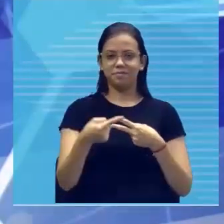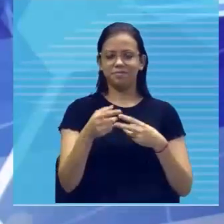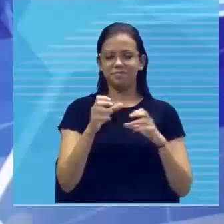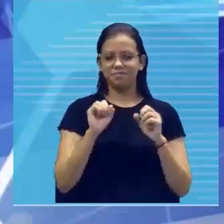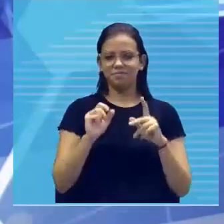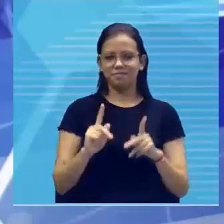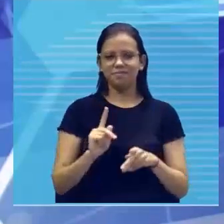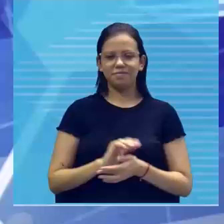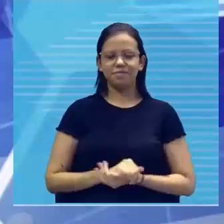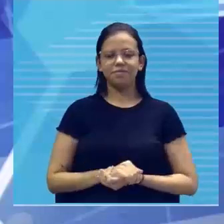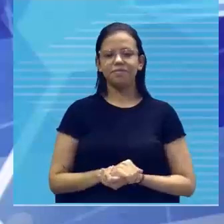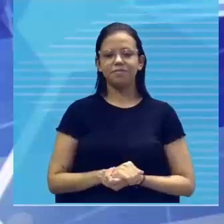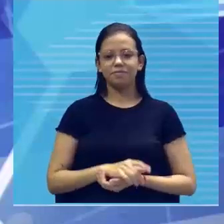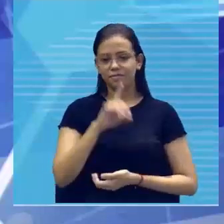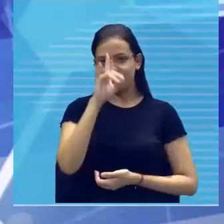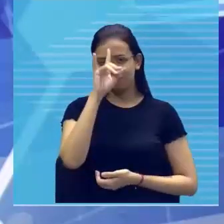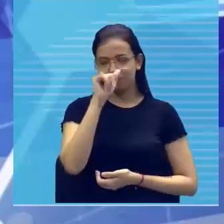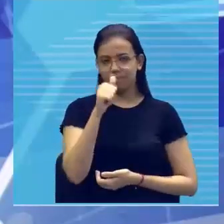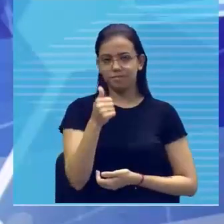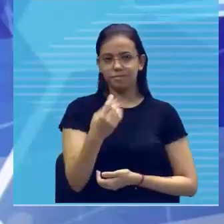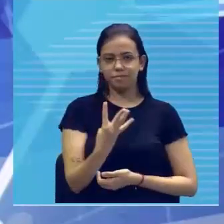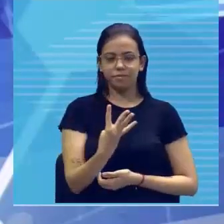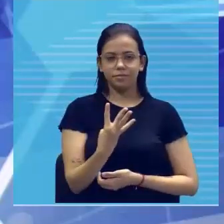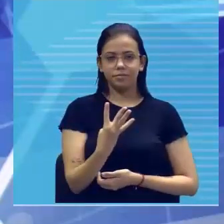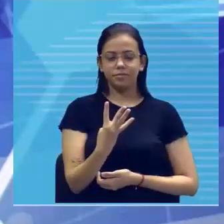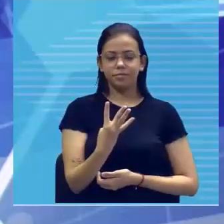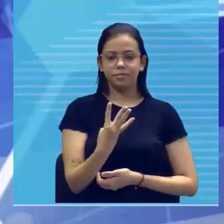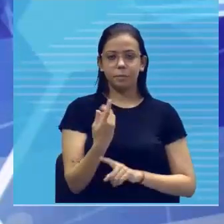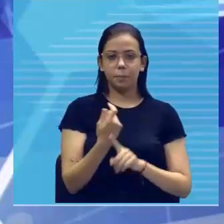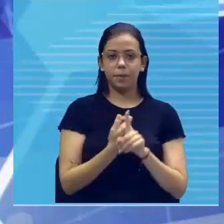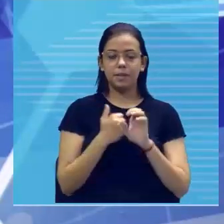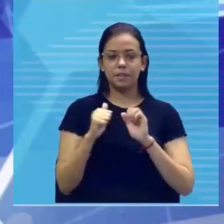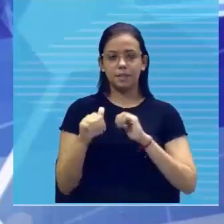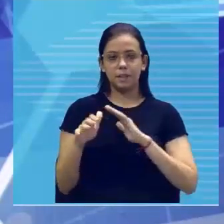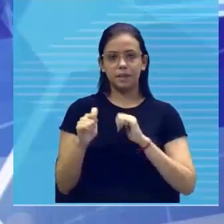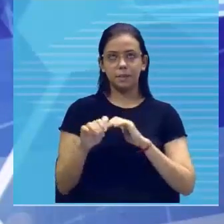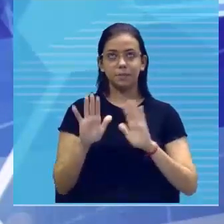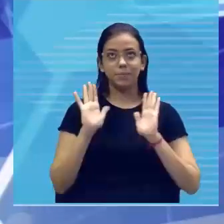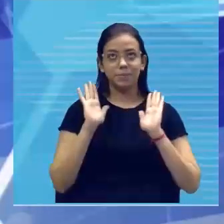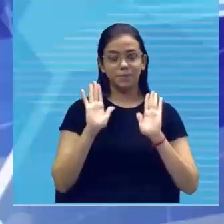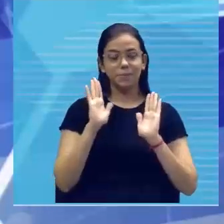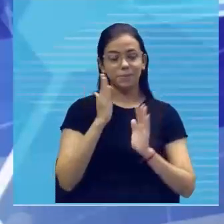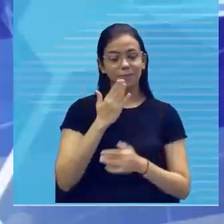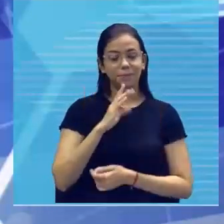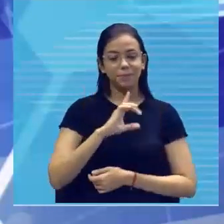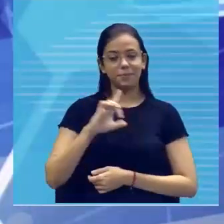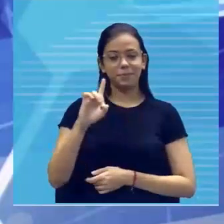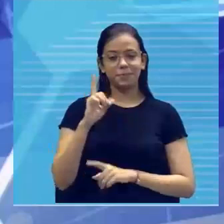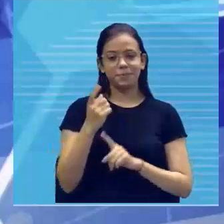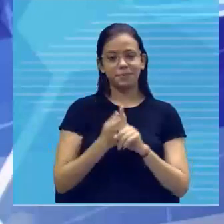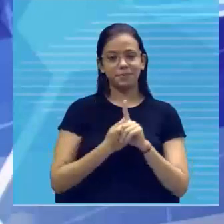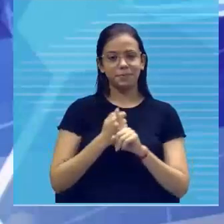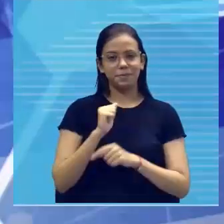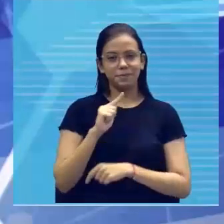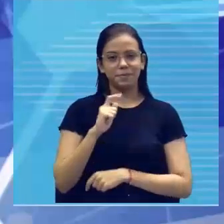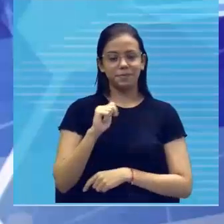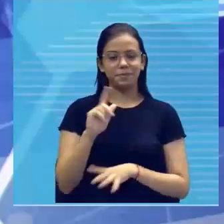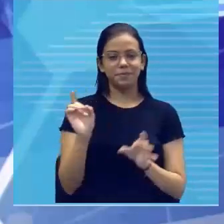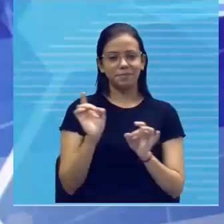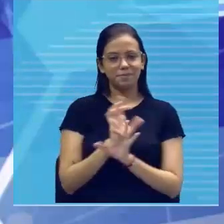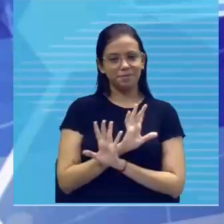Beleza no caso de 14 dia Quatorze de Setembro graças a Deus o mês de agosto acabou